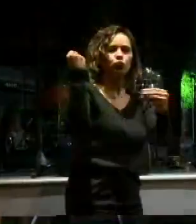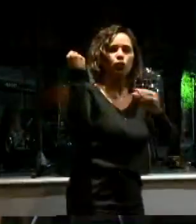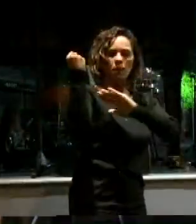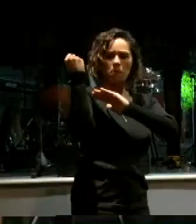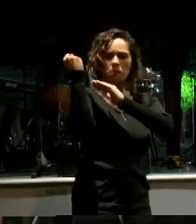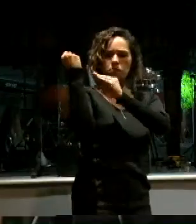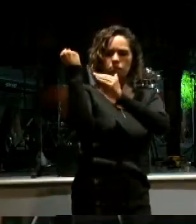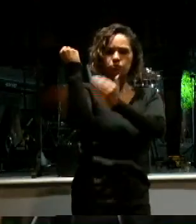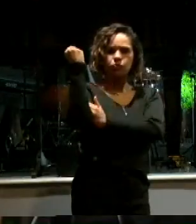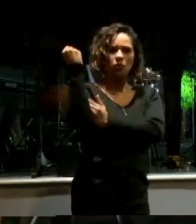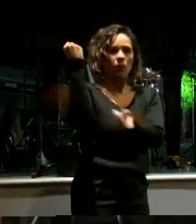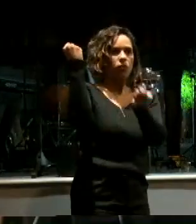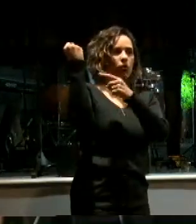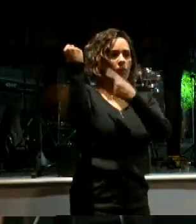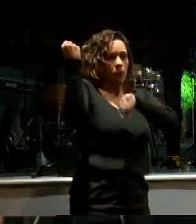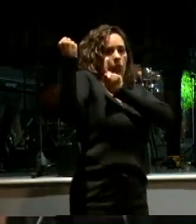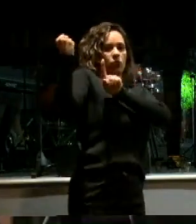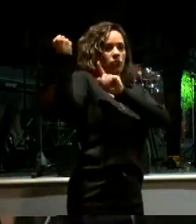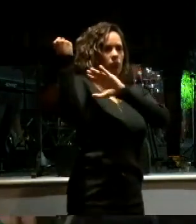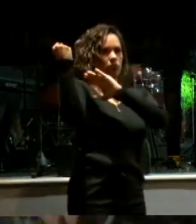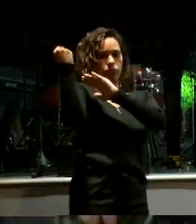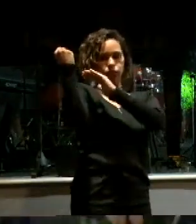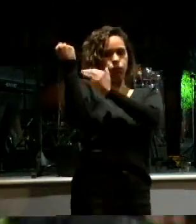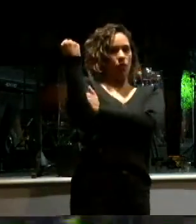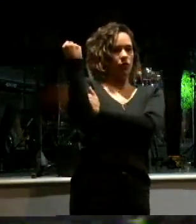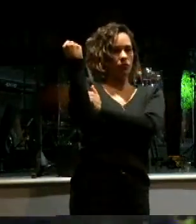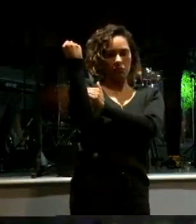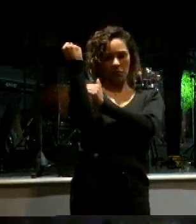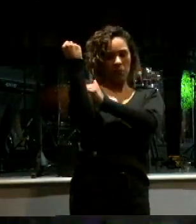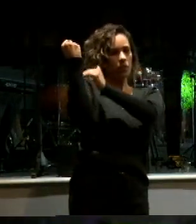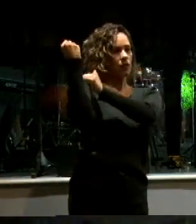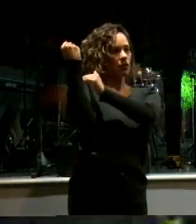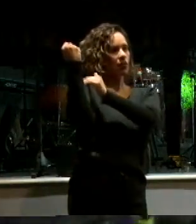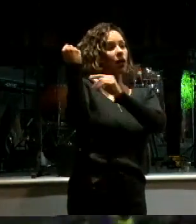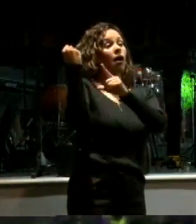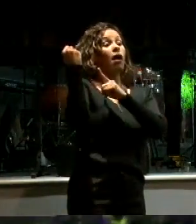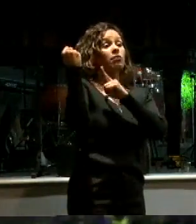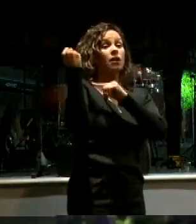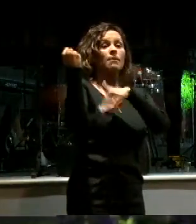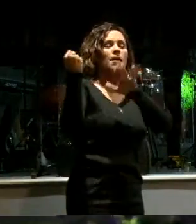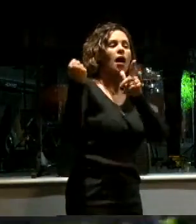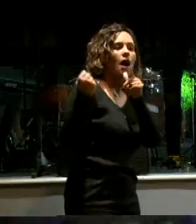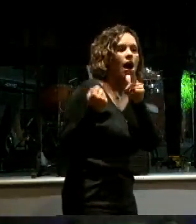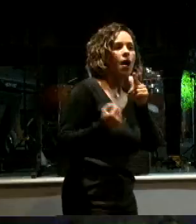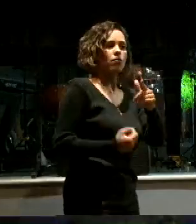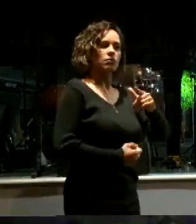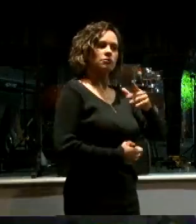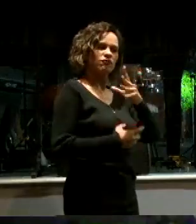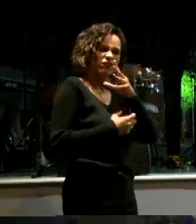músculo cresce, e tem mais água, e tem mais força.